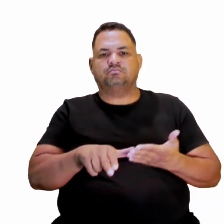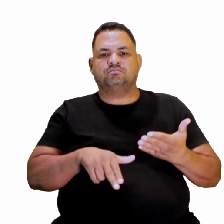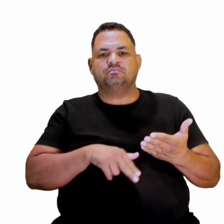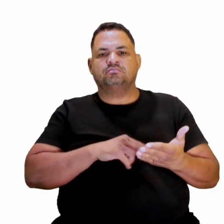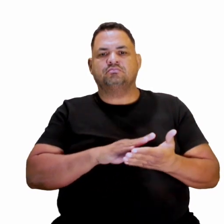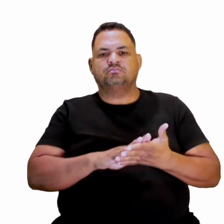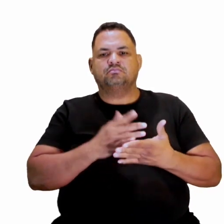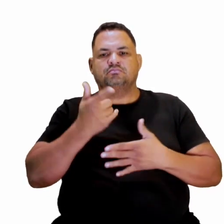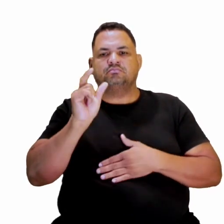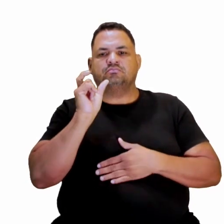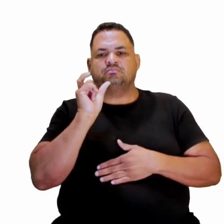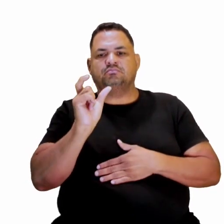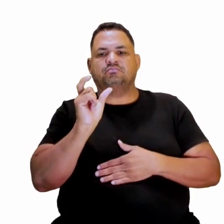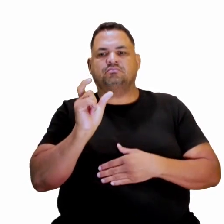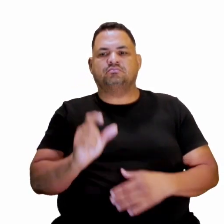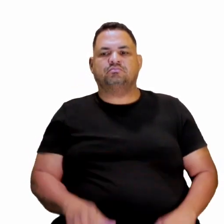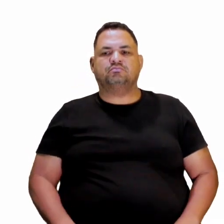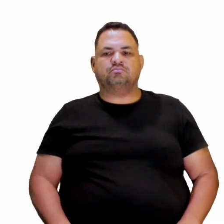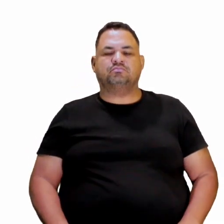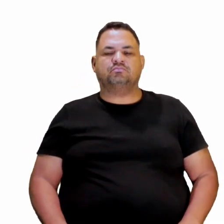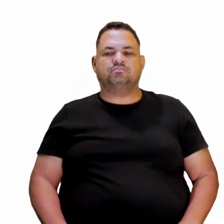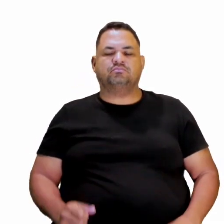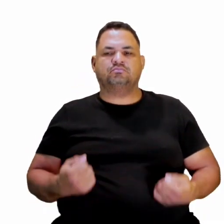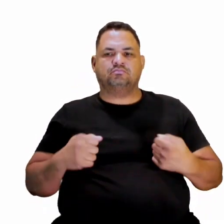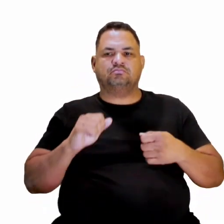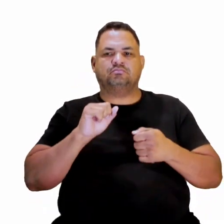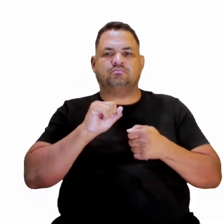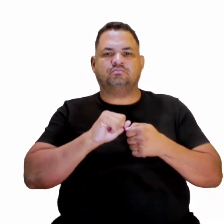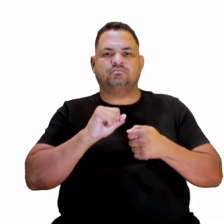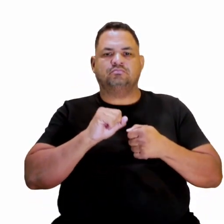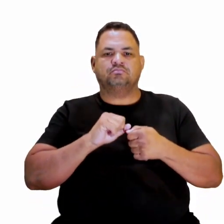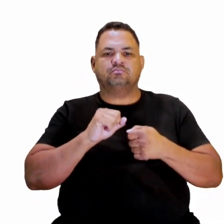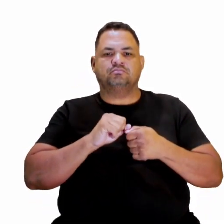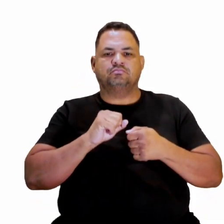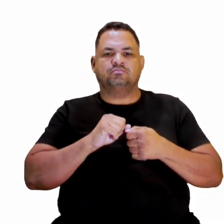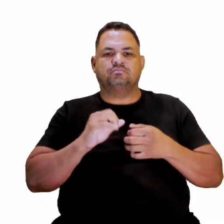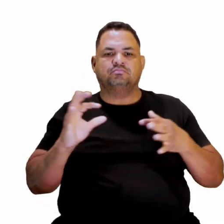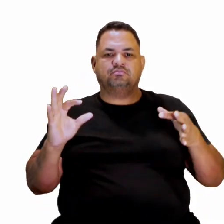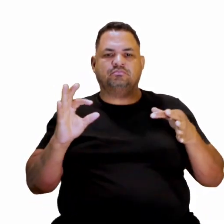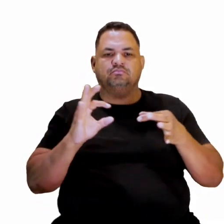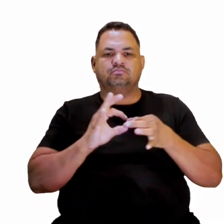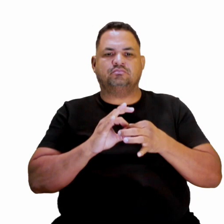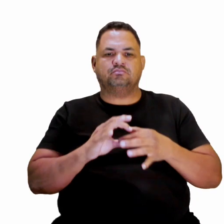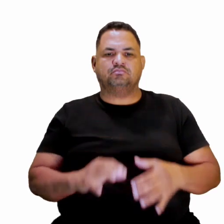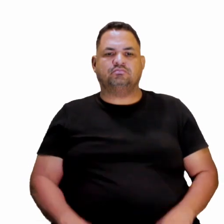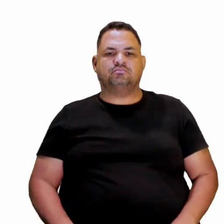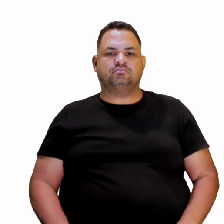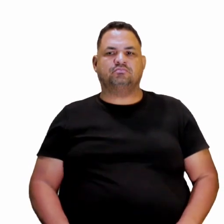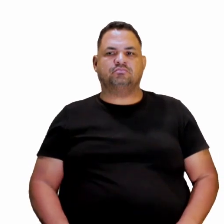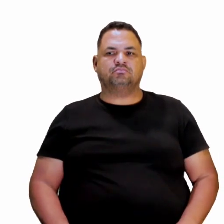tivemos muitas outras palavras que a gente pôde fazer essa ligação